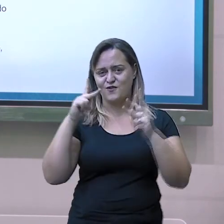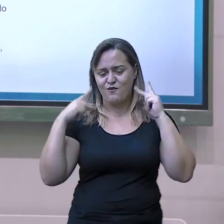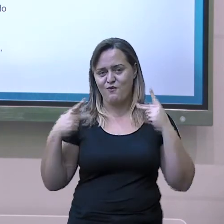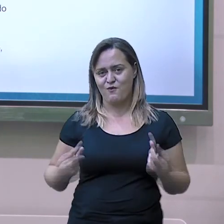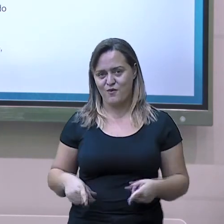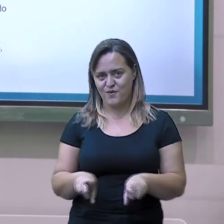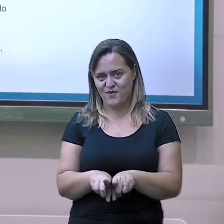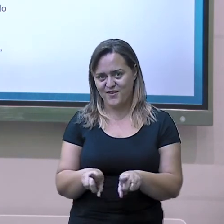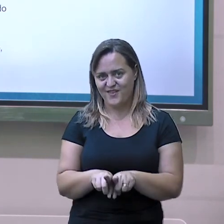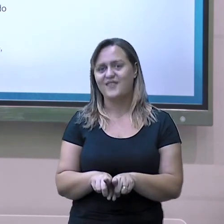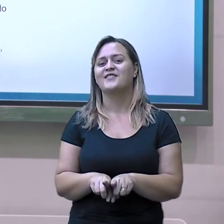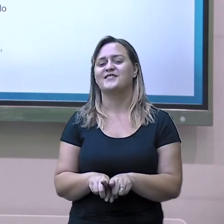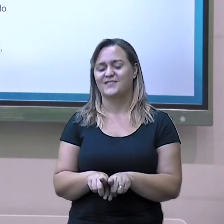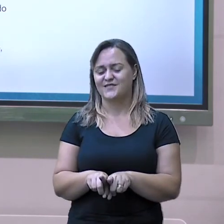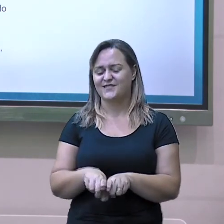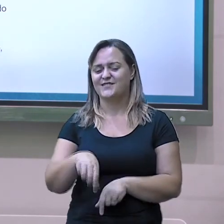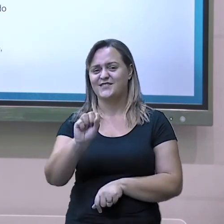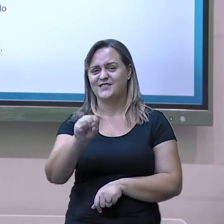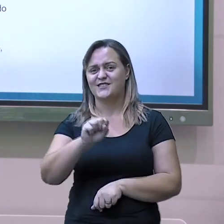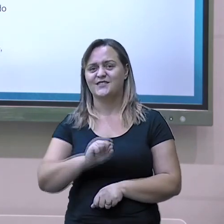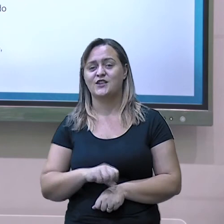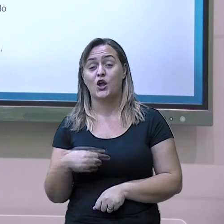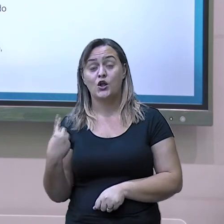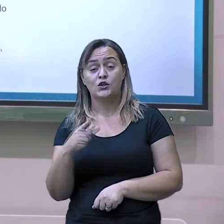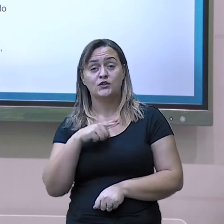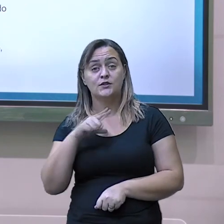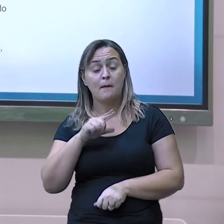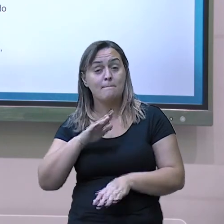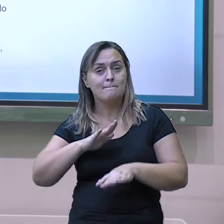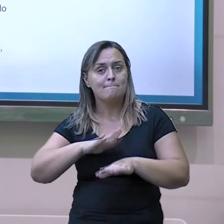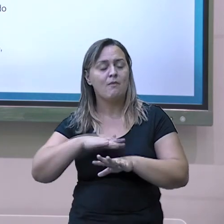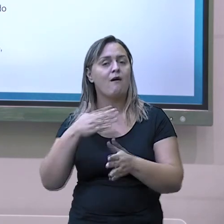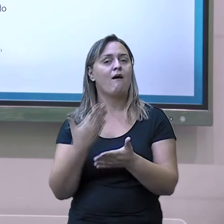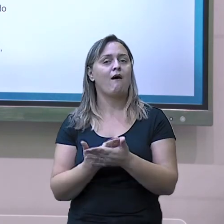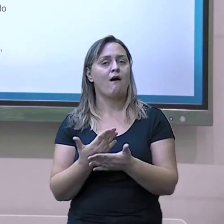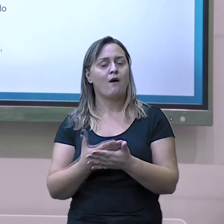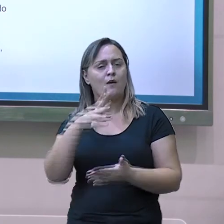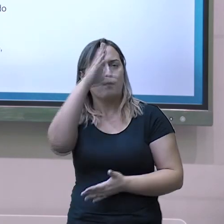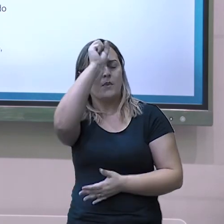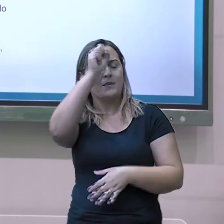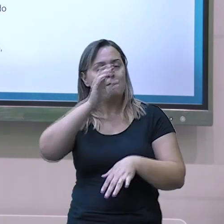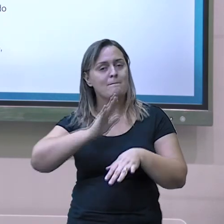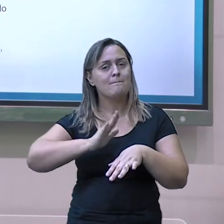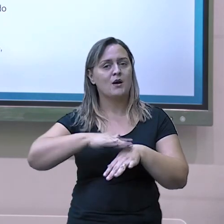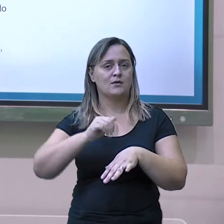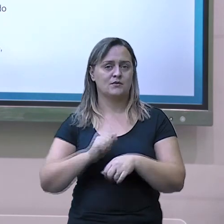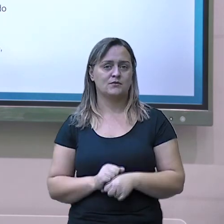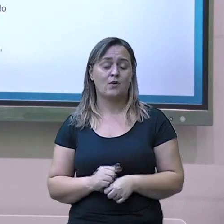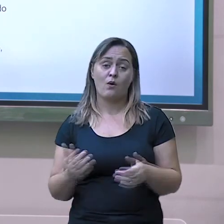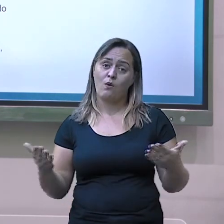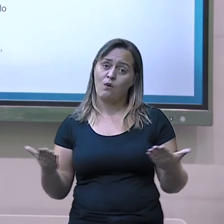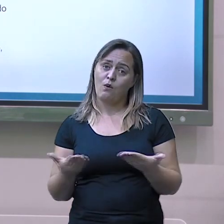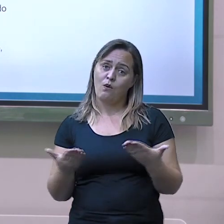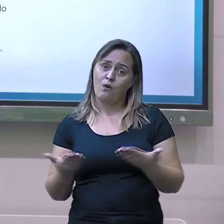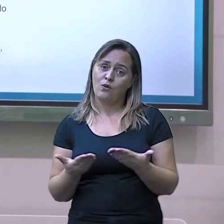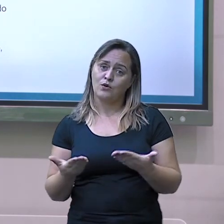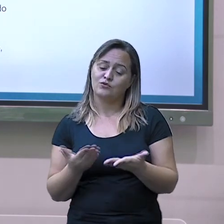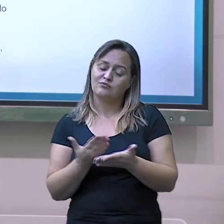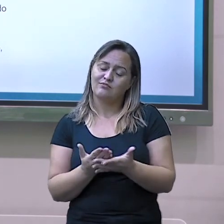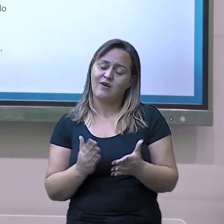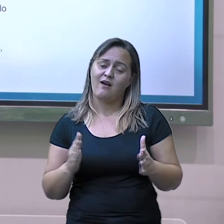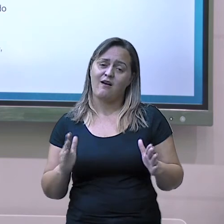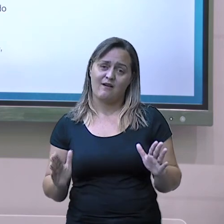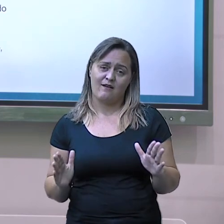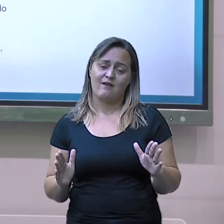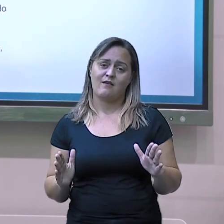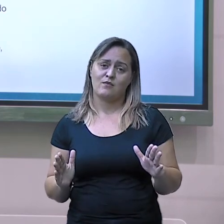joia? Nós teremos outras aulas onde nós aprenderemos ainda mais, mas por hoje vou ficando